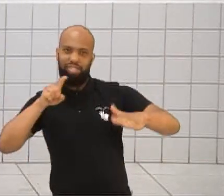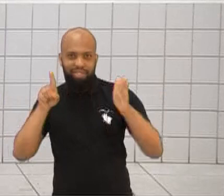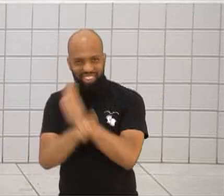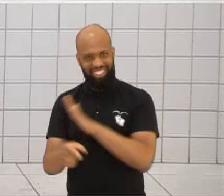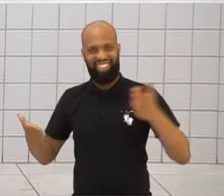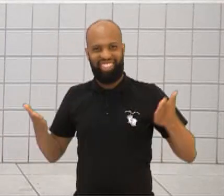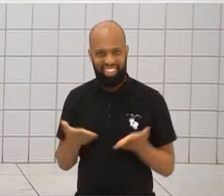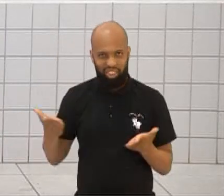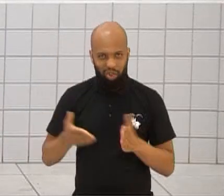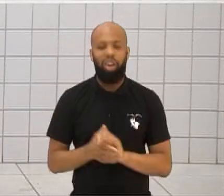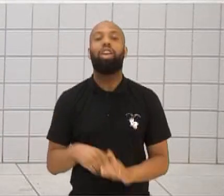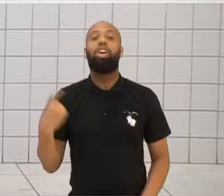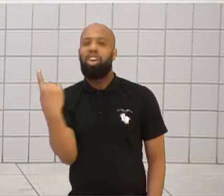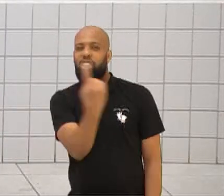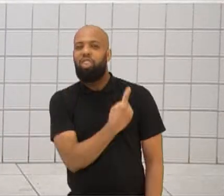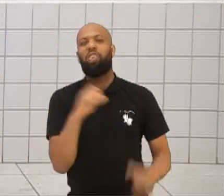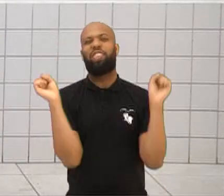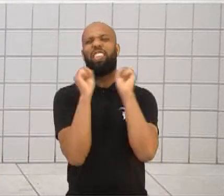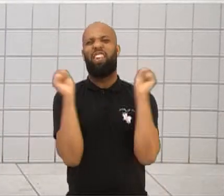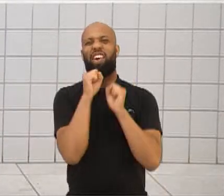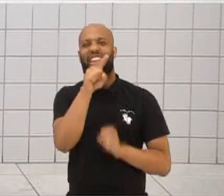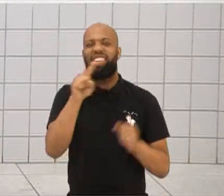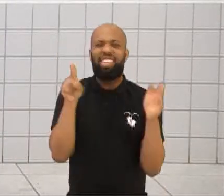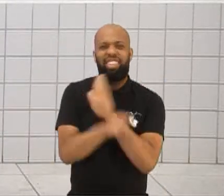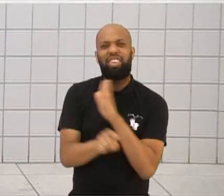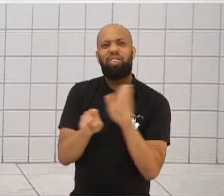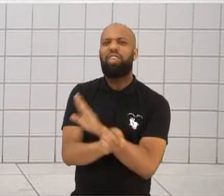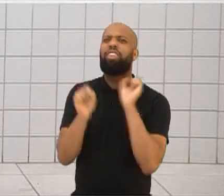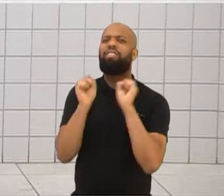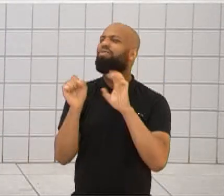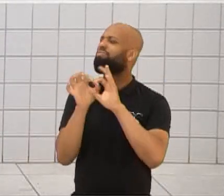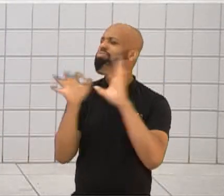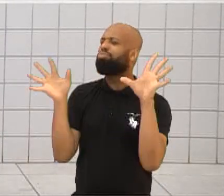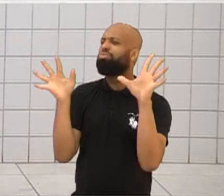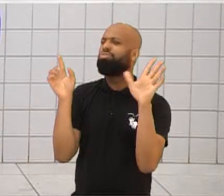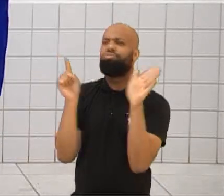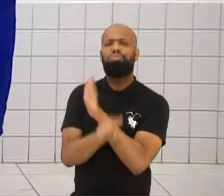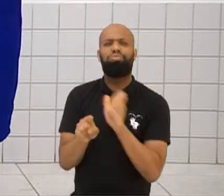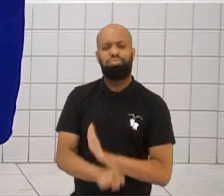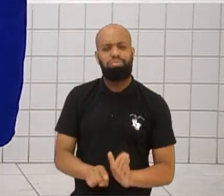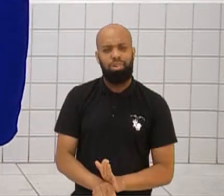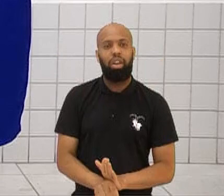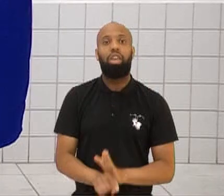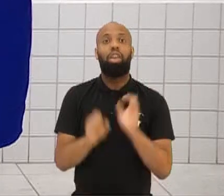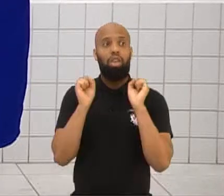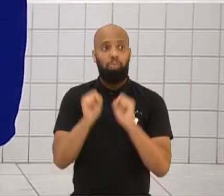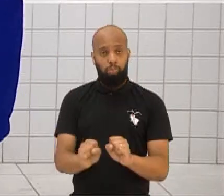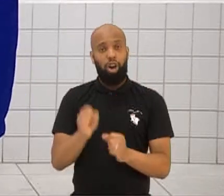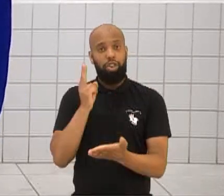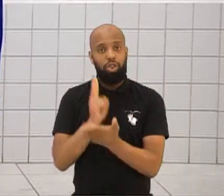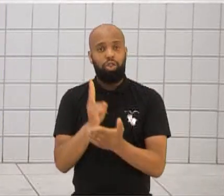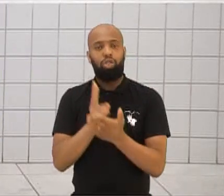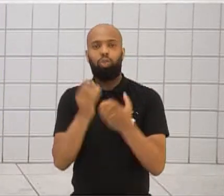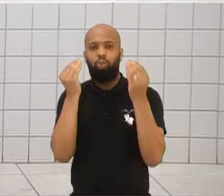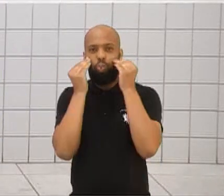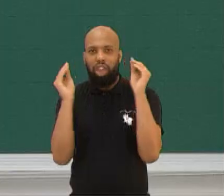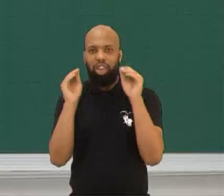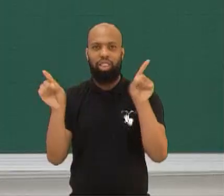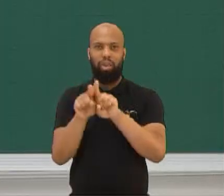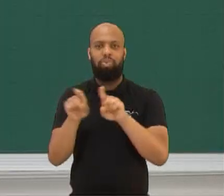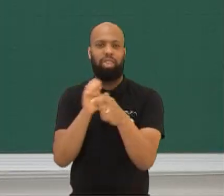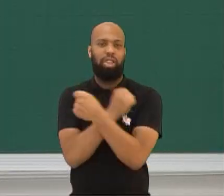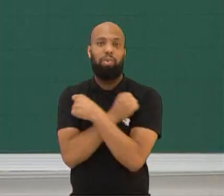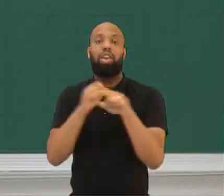adorando as perguntas de vocês. É isso mesmo que a gente quer, que vocês perguntem, tirem suas dúvidas. Claro, pode continuar mandando os beijos e abraços, mas as